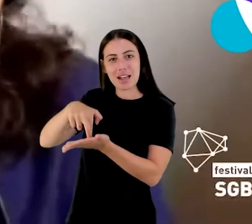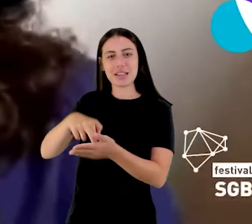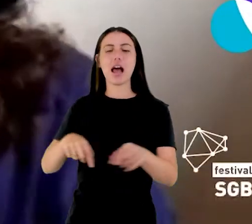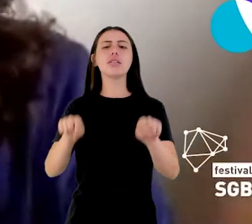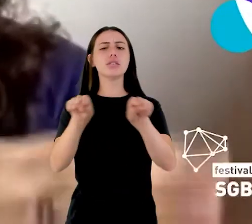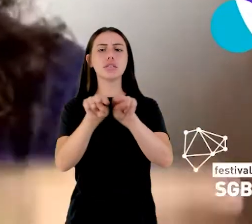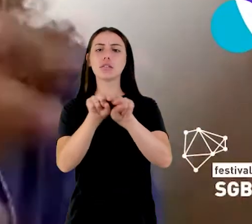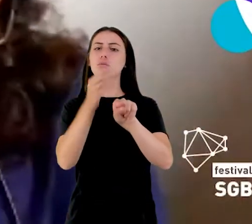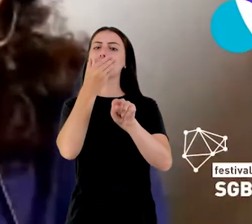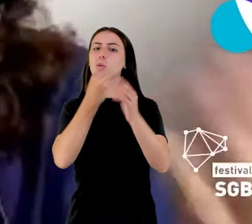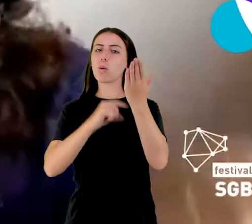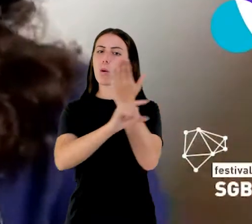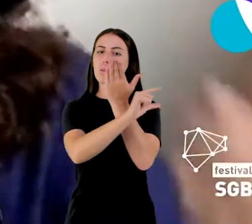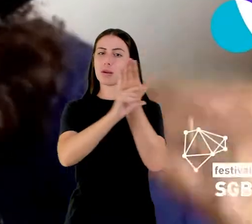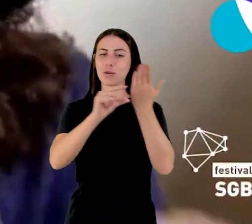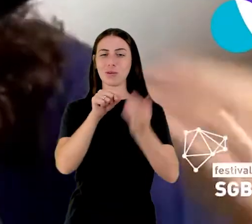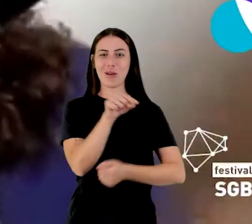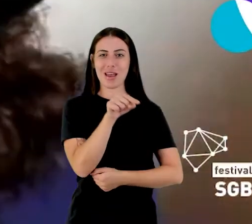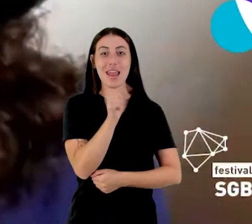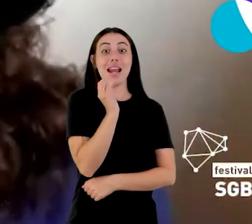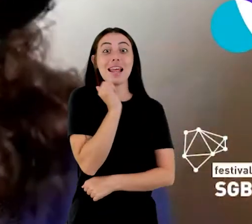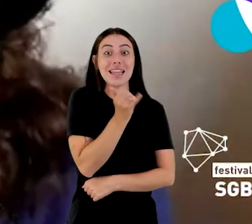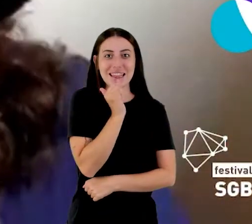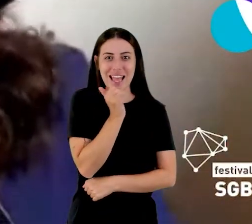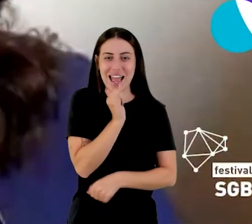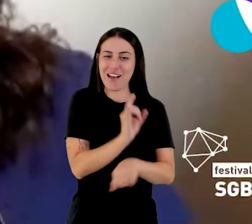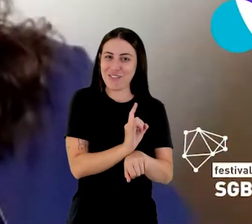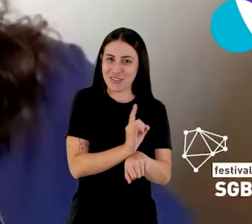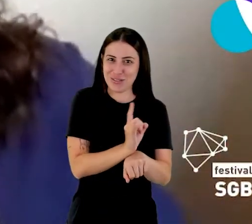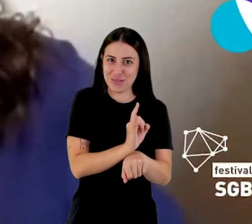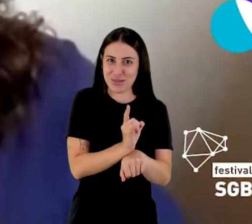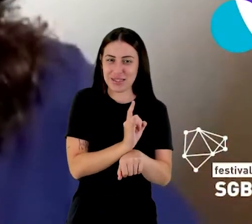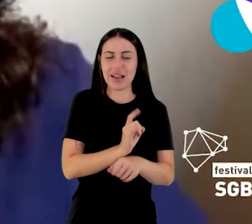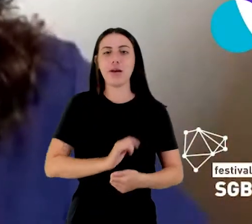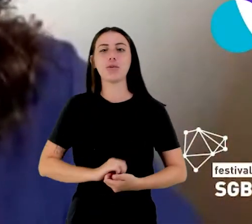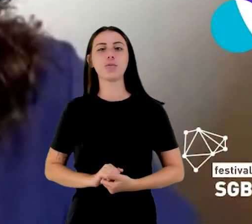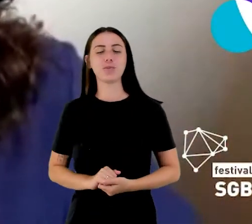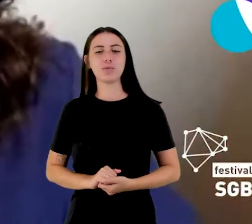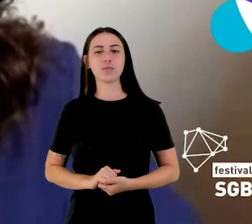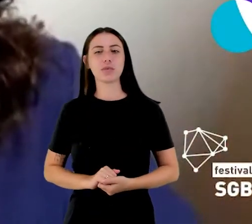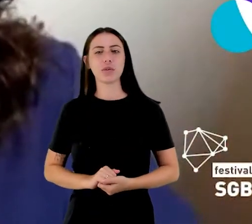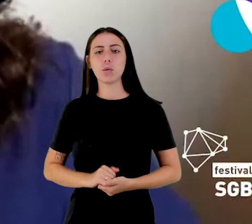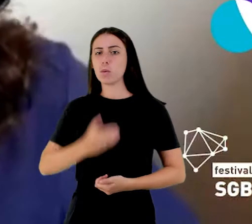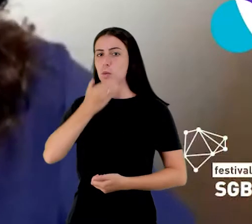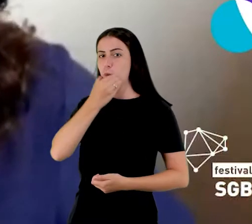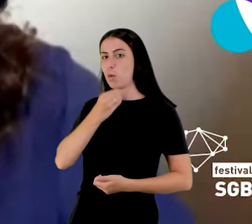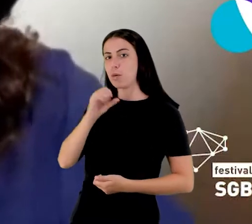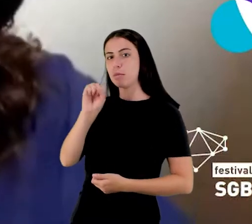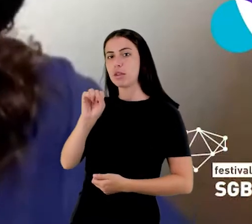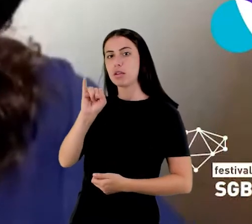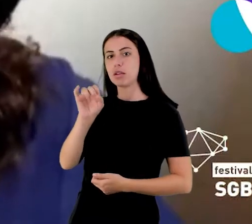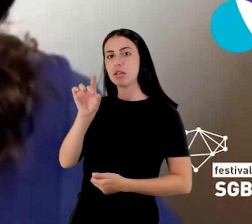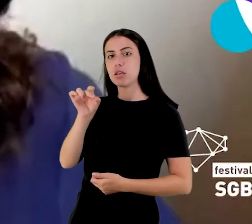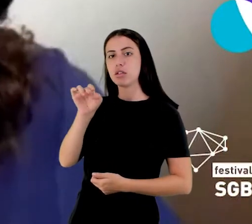arrastando, e tem todo um paralelo com o tempo que a gente está vivendo agora. E ali a gente entendeu que o